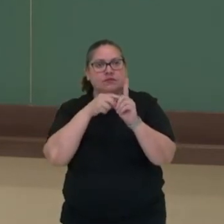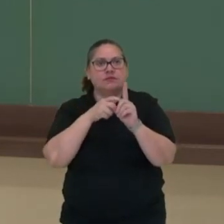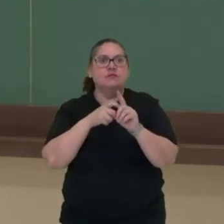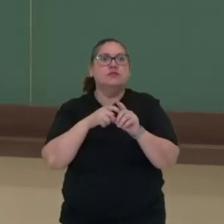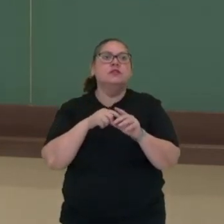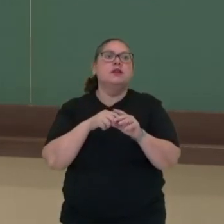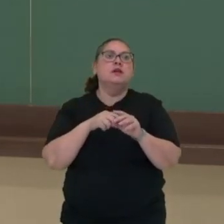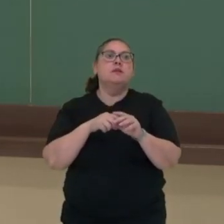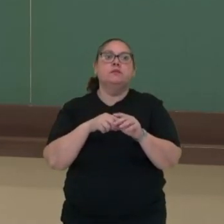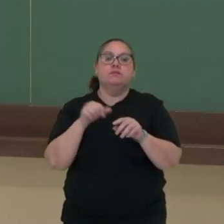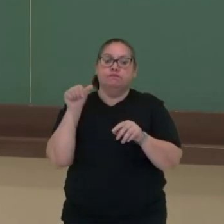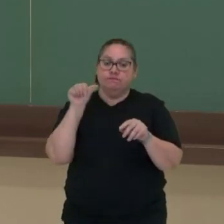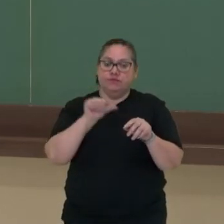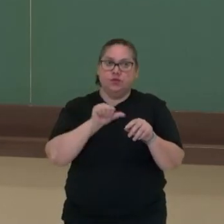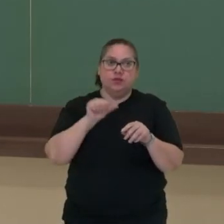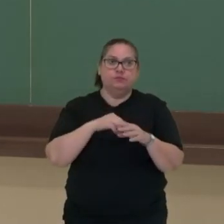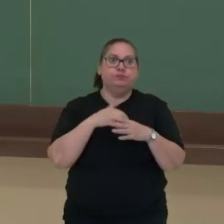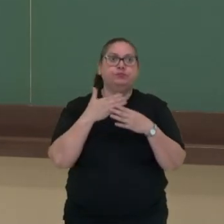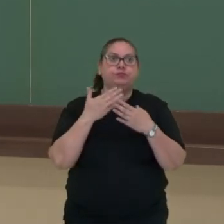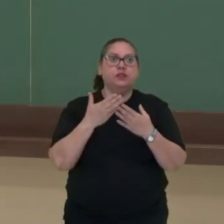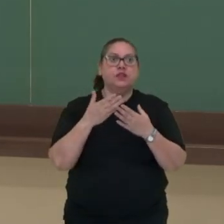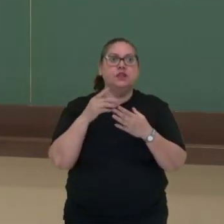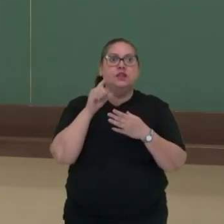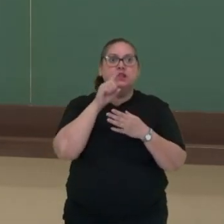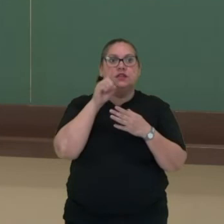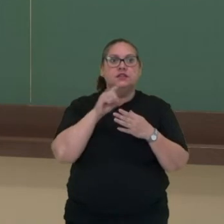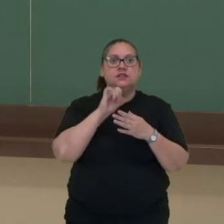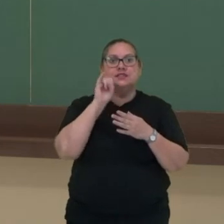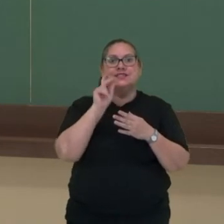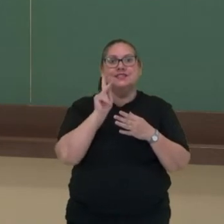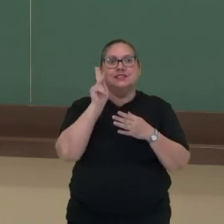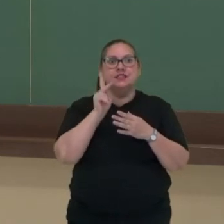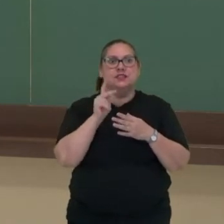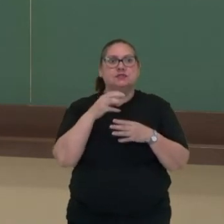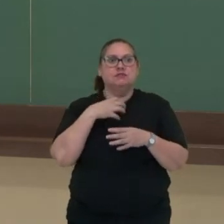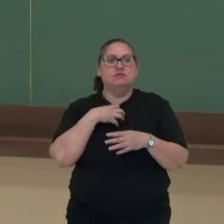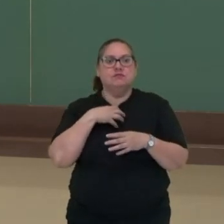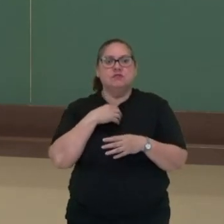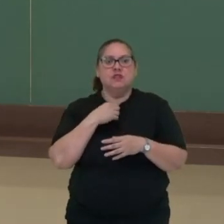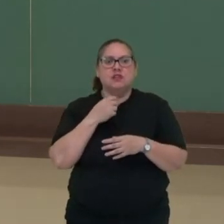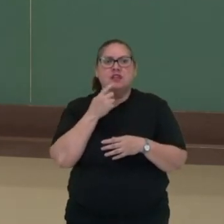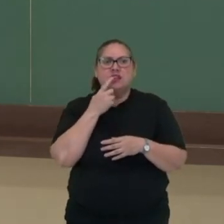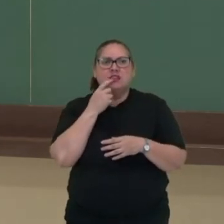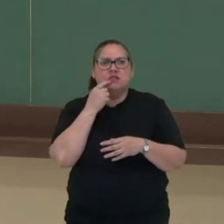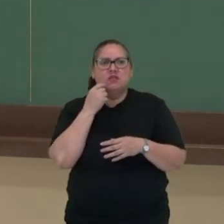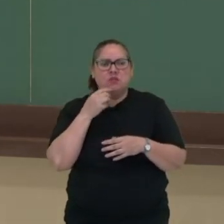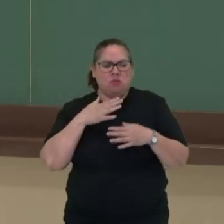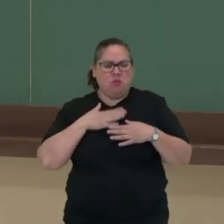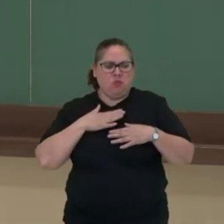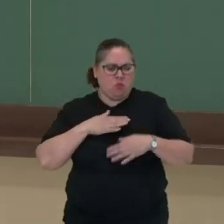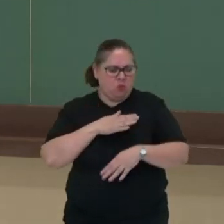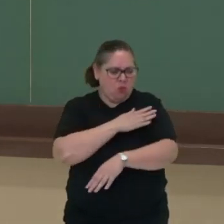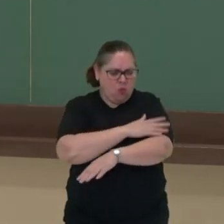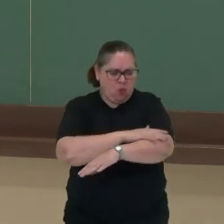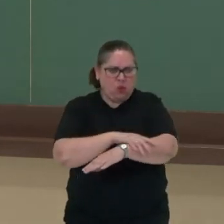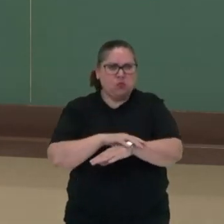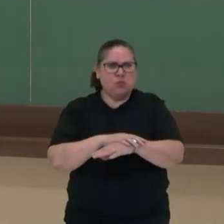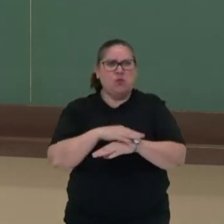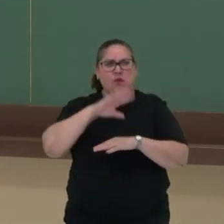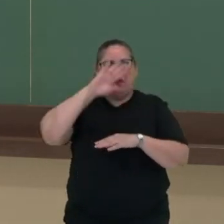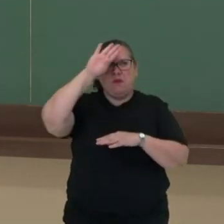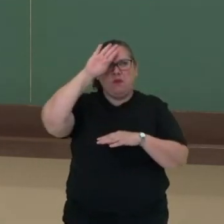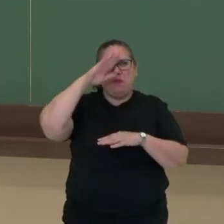mais agressivo ainda. A Zika tem sintomas de vermelhão em todo o corpo, febre